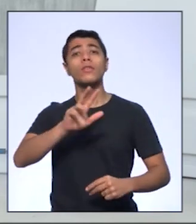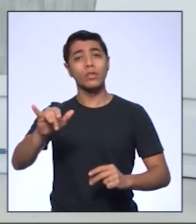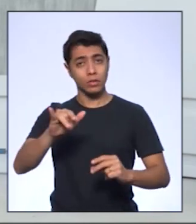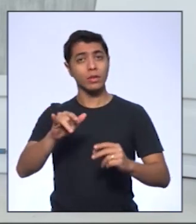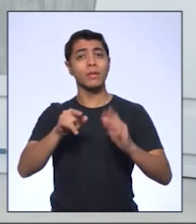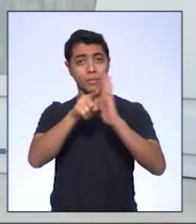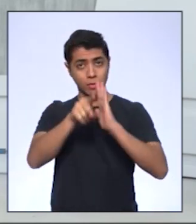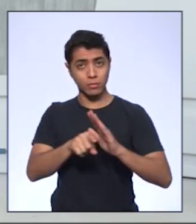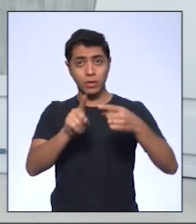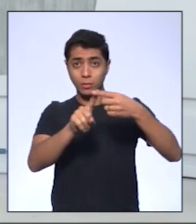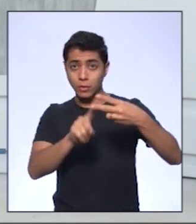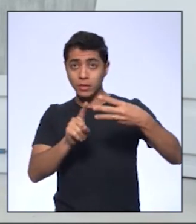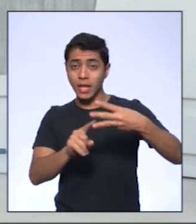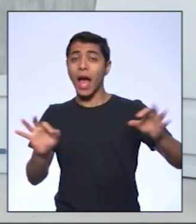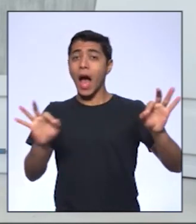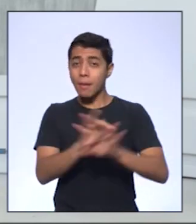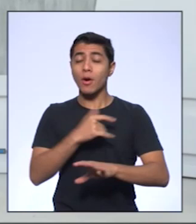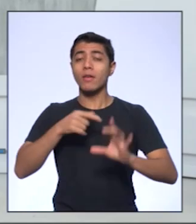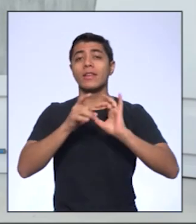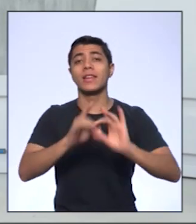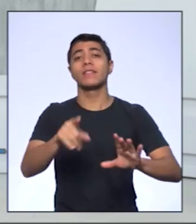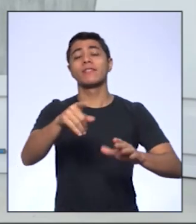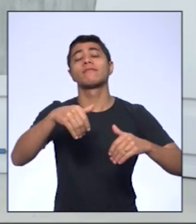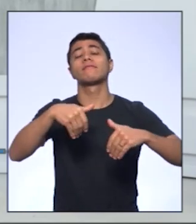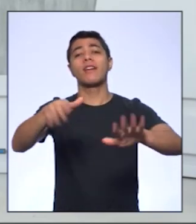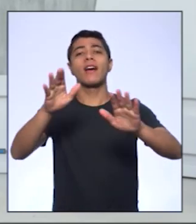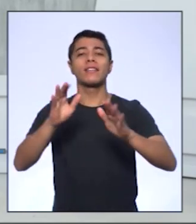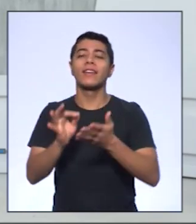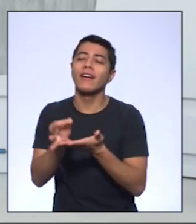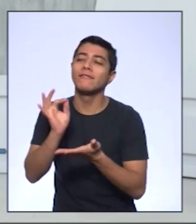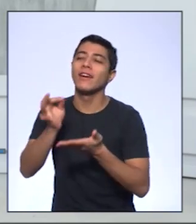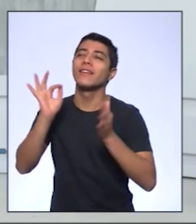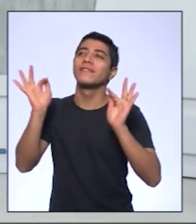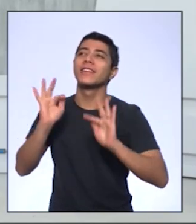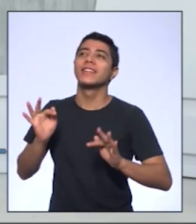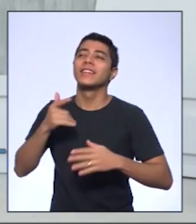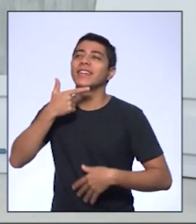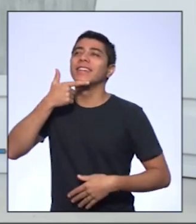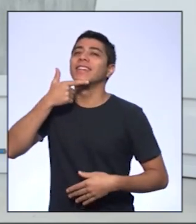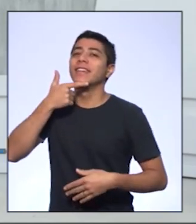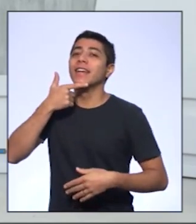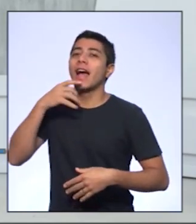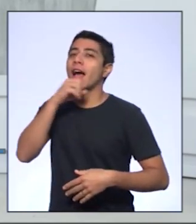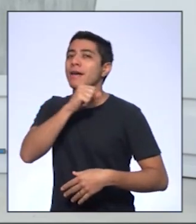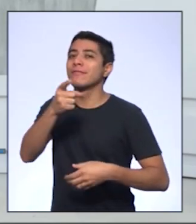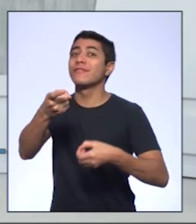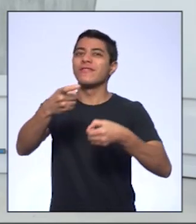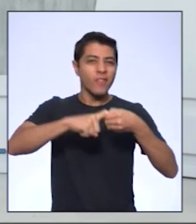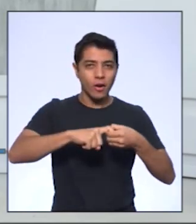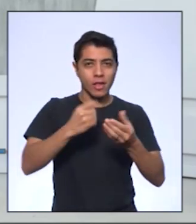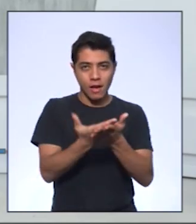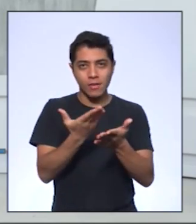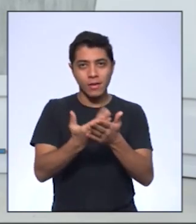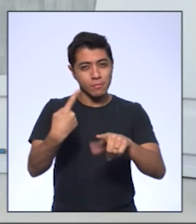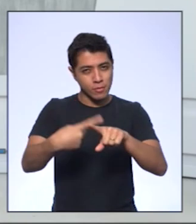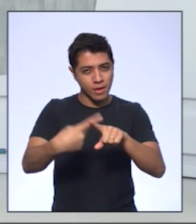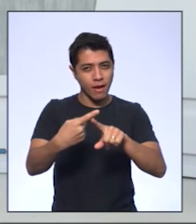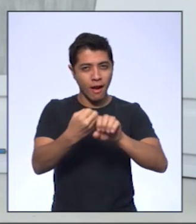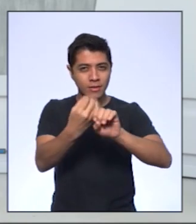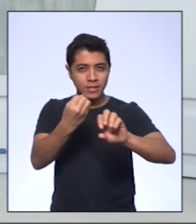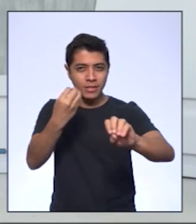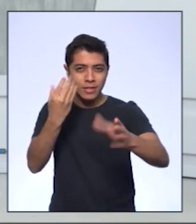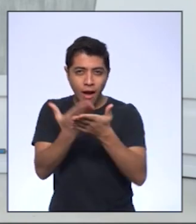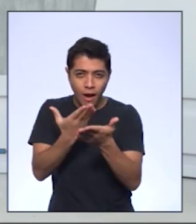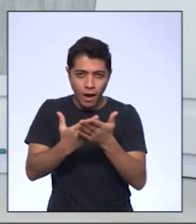e aí você tá liberado para ser feliz. Aí você levanta, toma um café, sobrevive para ver outra aula do EAD, porque a vida do EAD não é difícil, né?